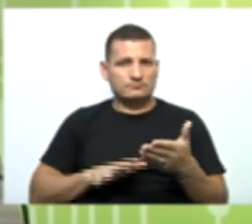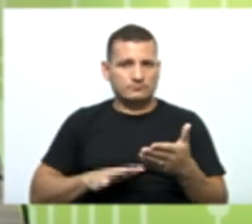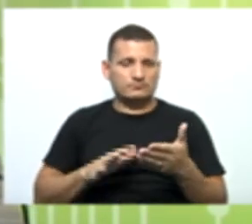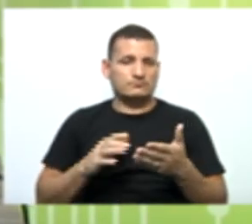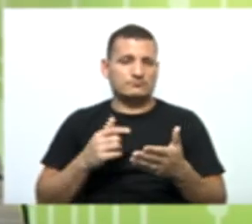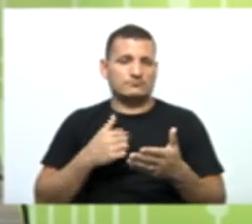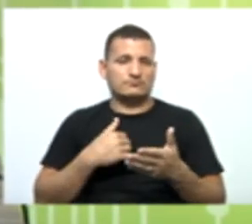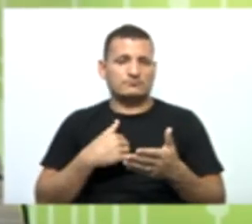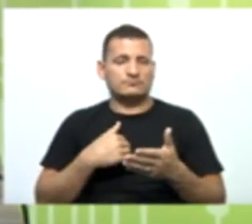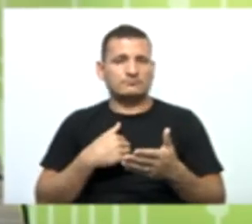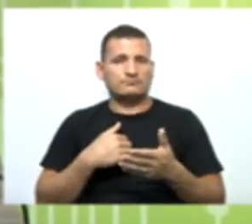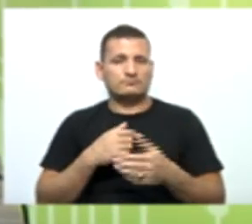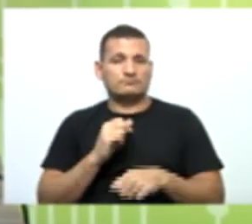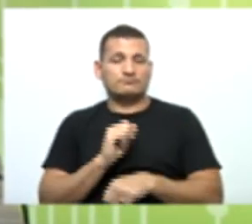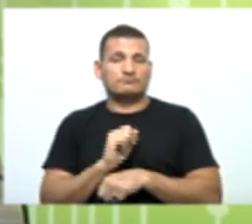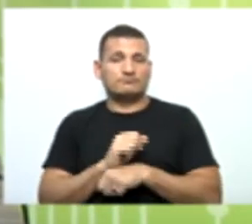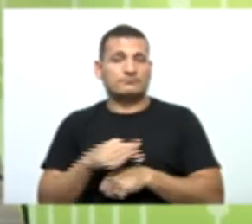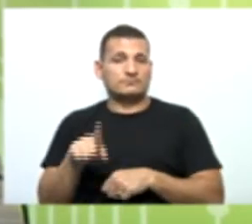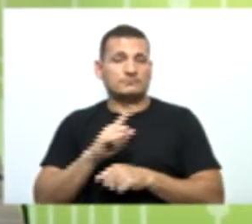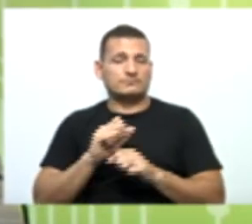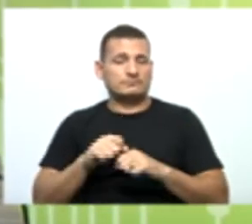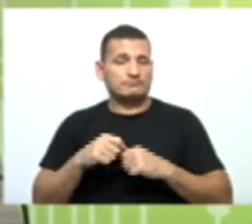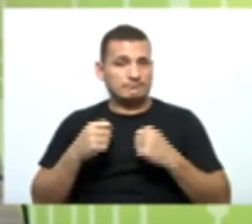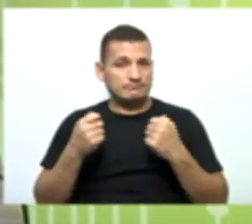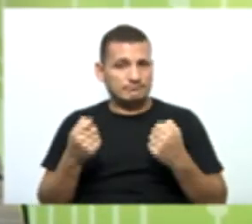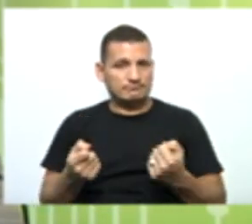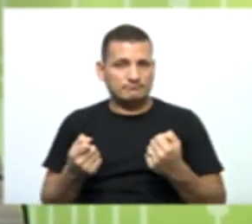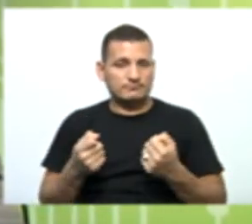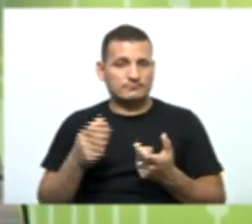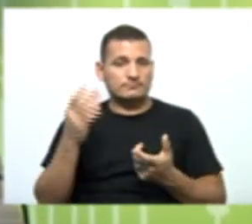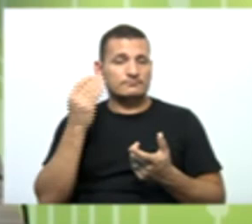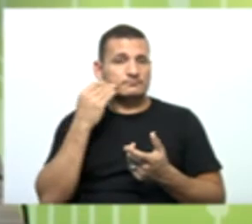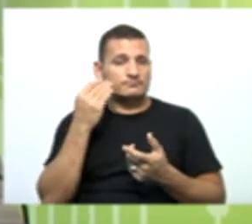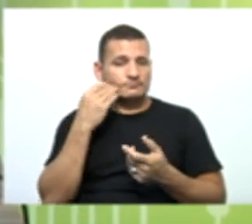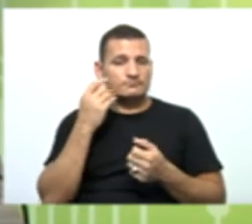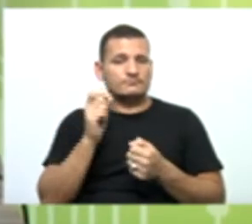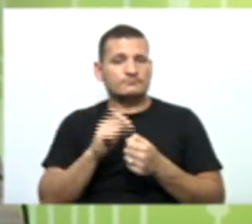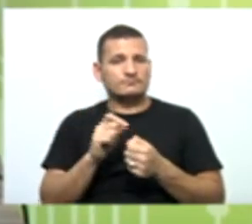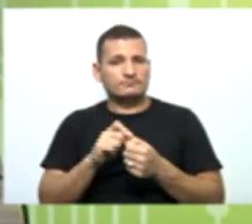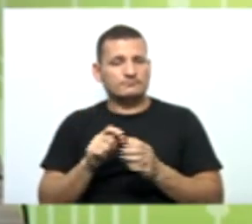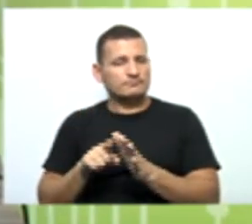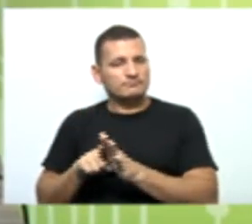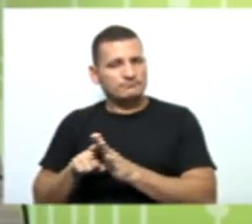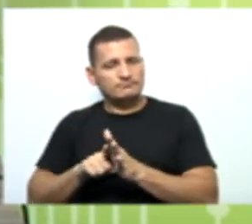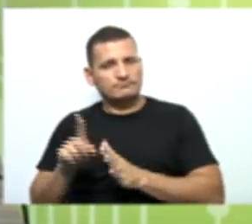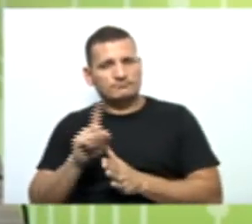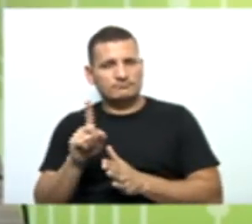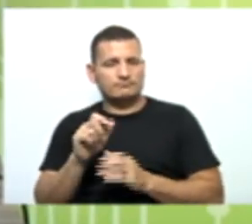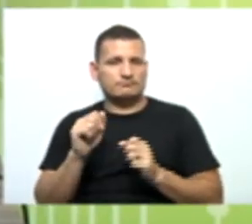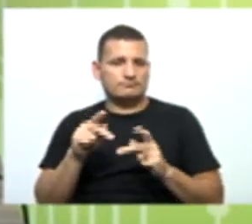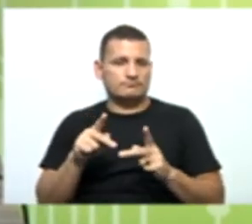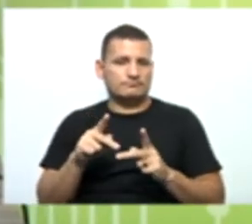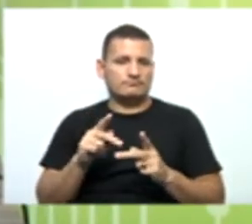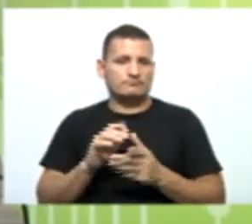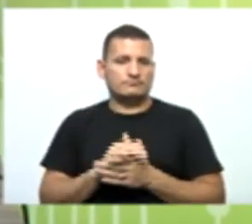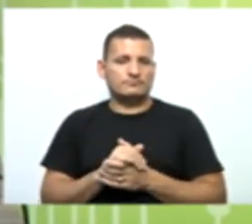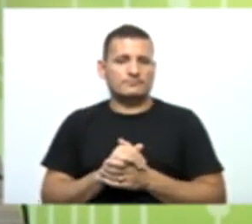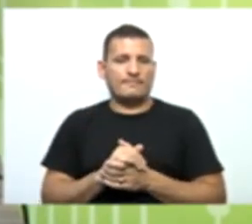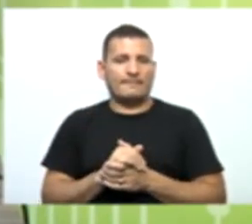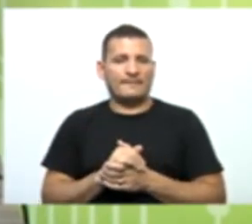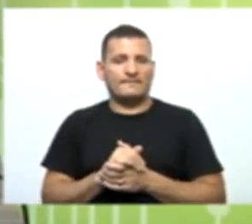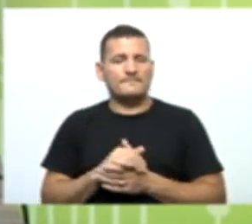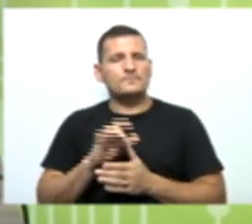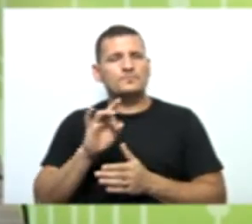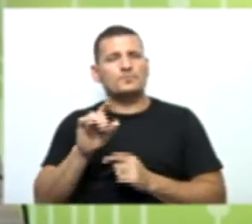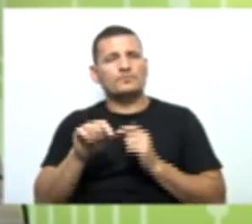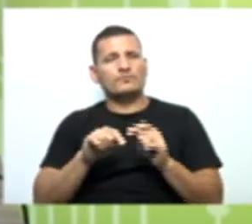espero que vocês realmente se esforcem para fazer. Tentem fazer sem pesquisar, ok? Tentem fazer sem pesquisar, com